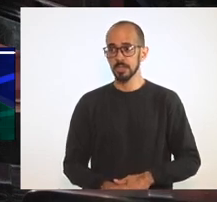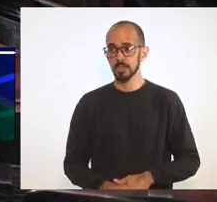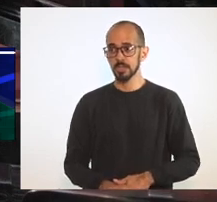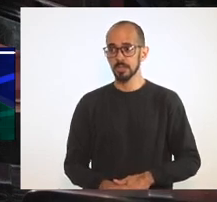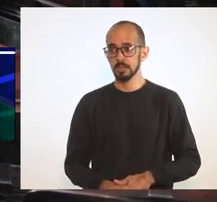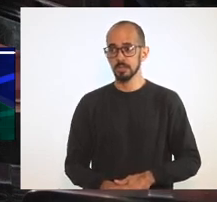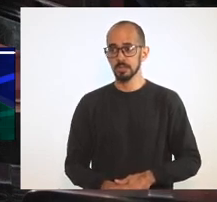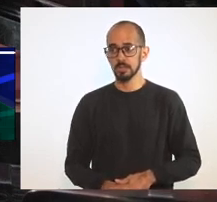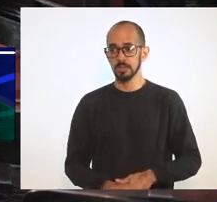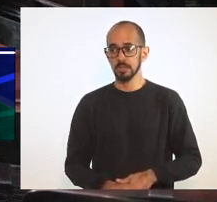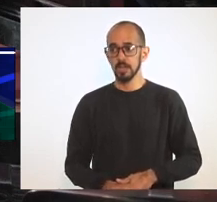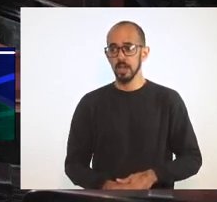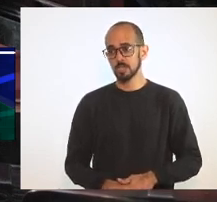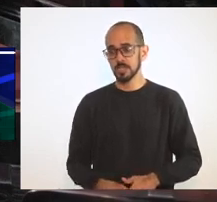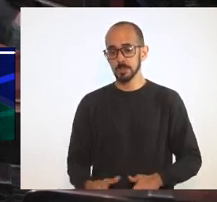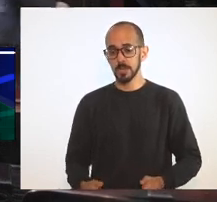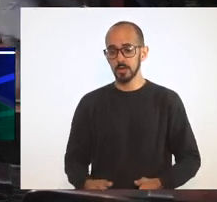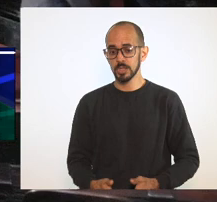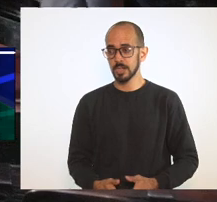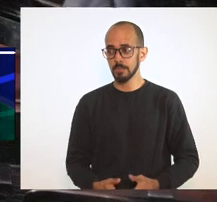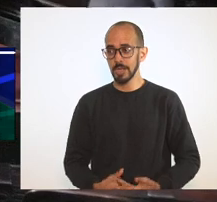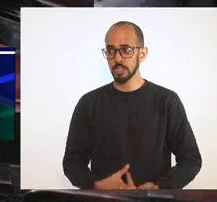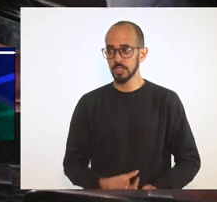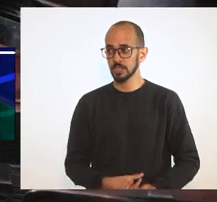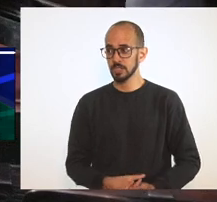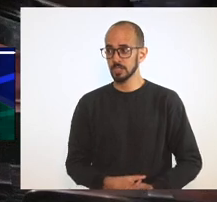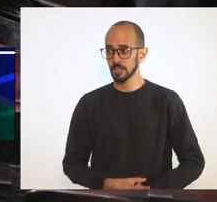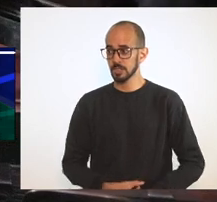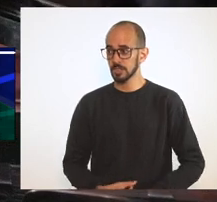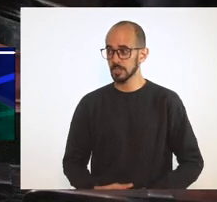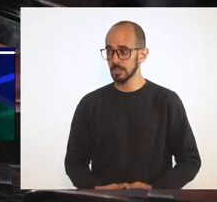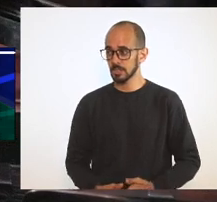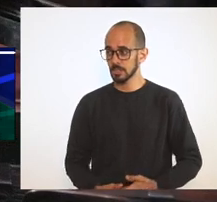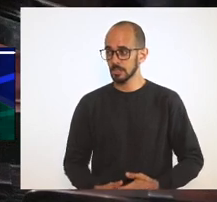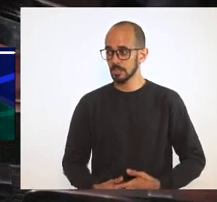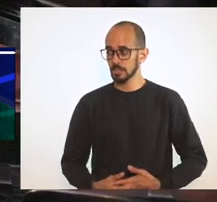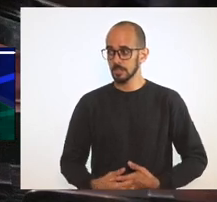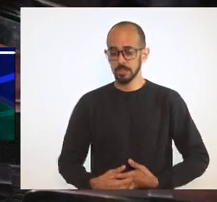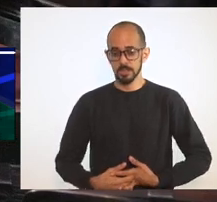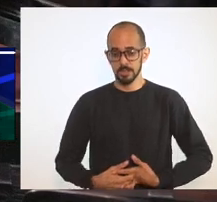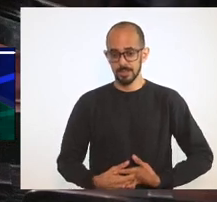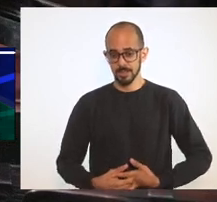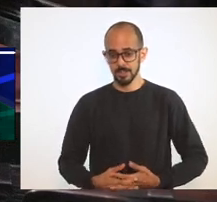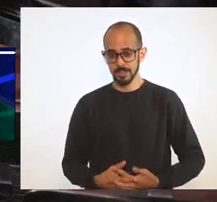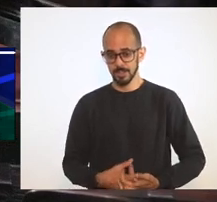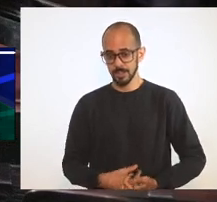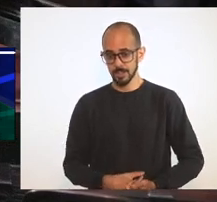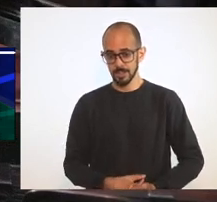discutir. Está pelo apresentador.